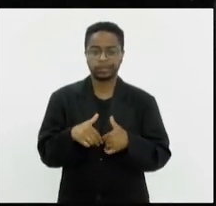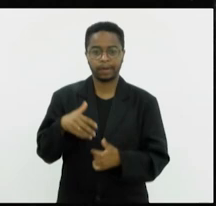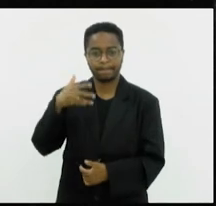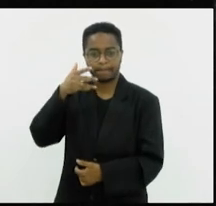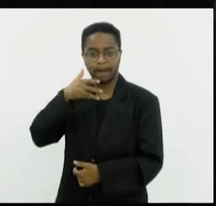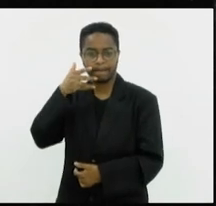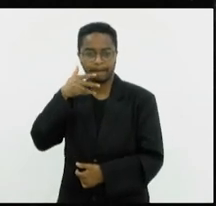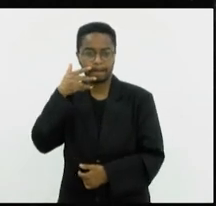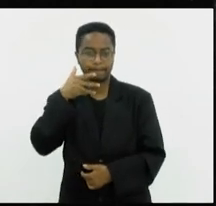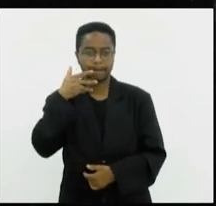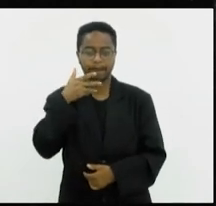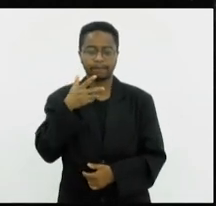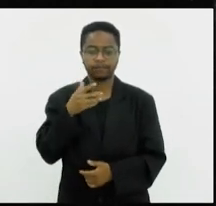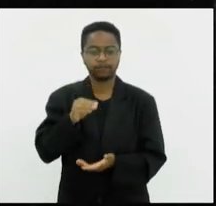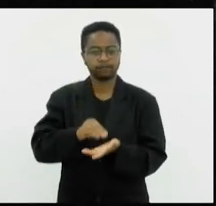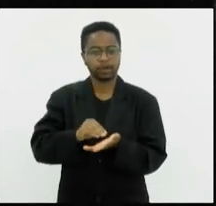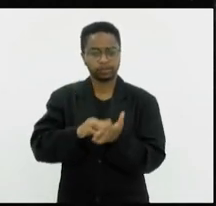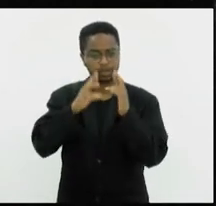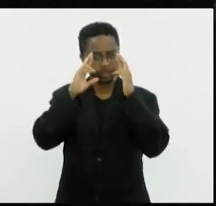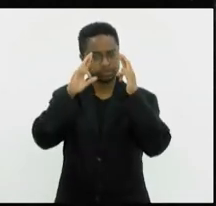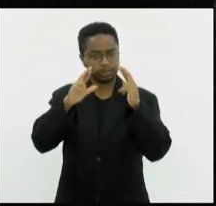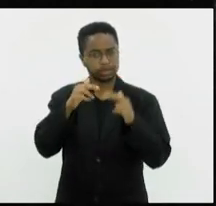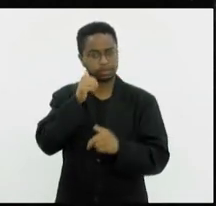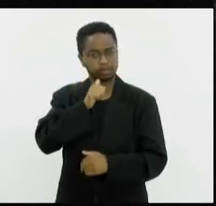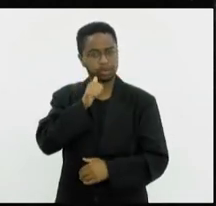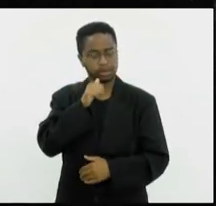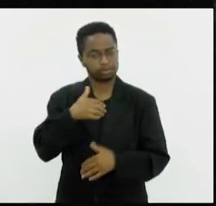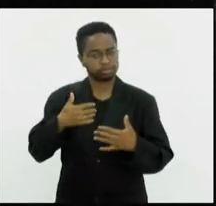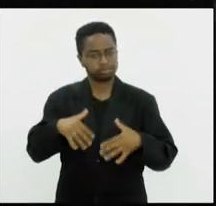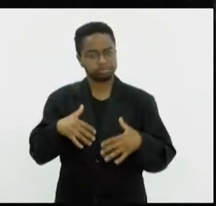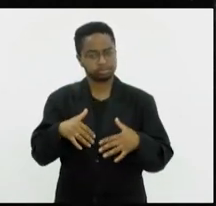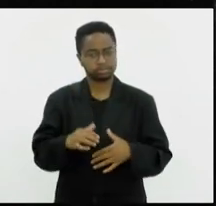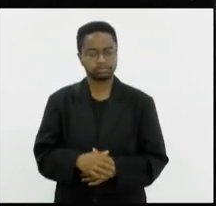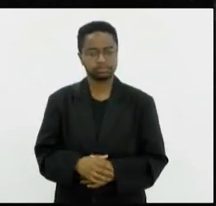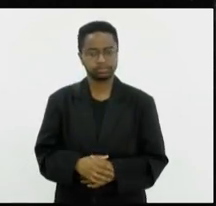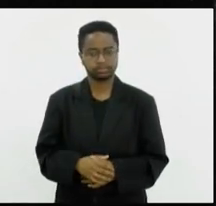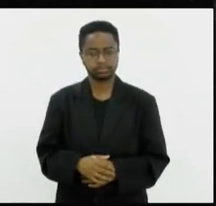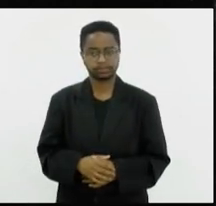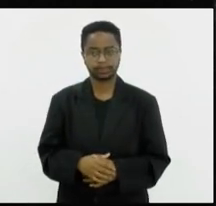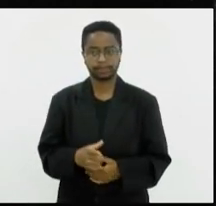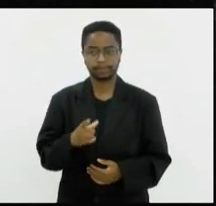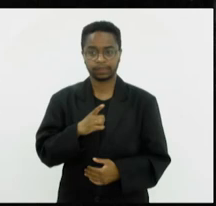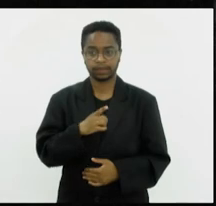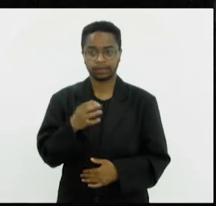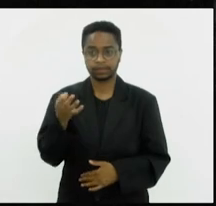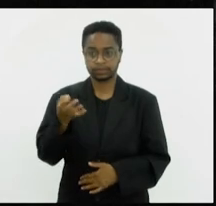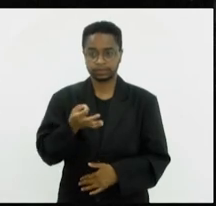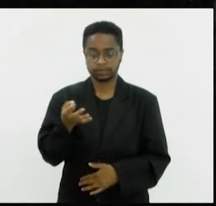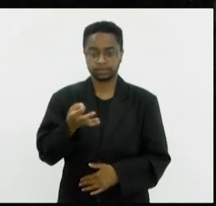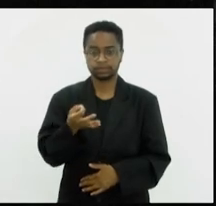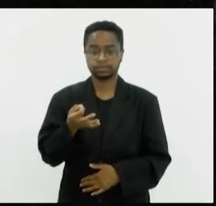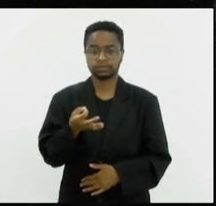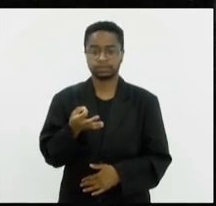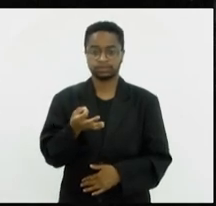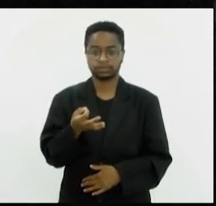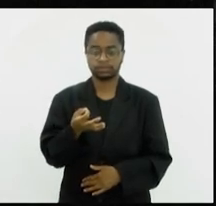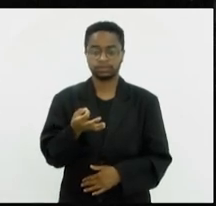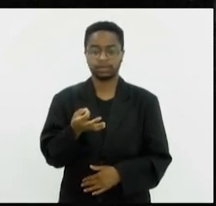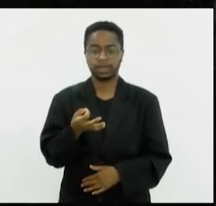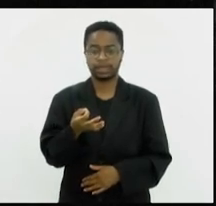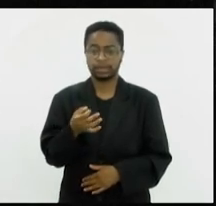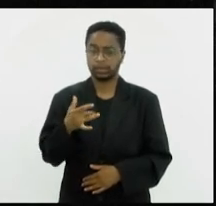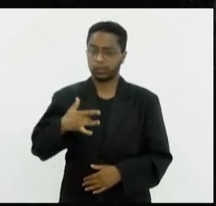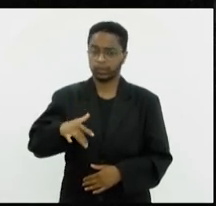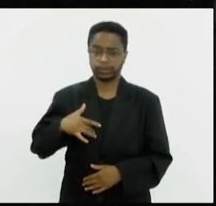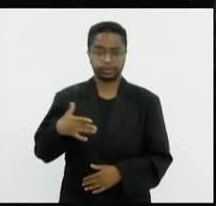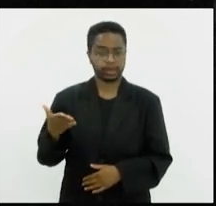a falta de respeito com a mulher surreal eu tenho certeza se fosse bolsonaro que falasse amigo o coro ia comer Coitado dele